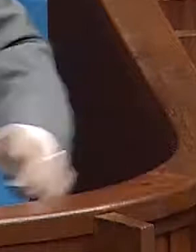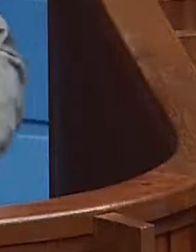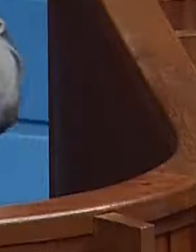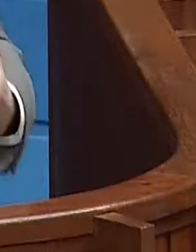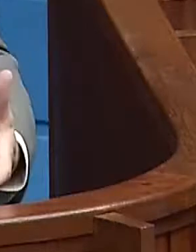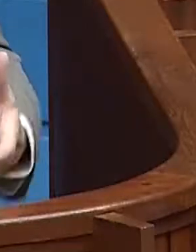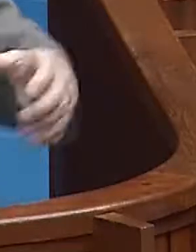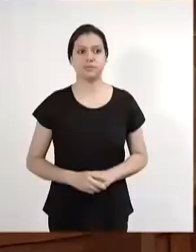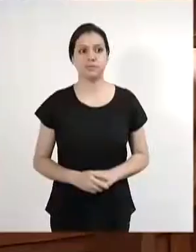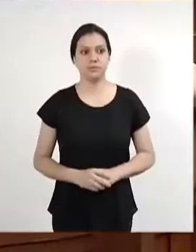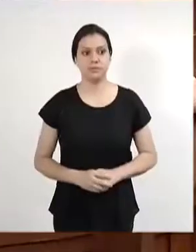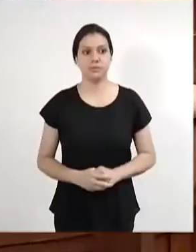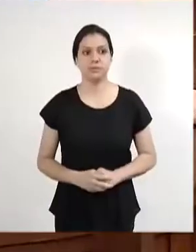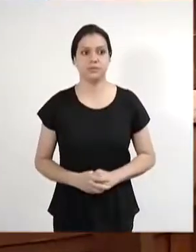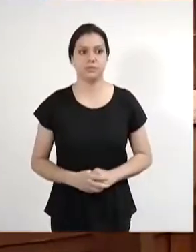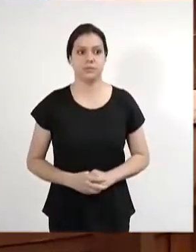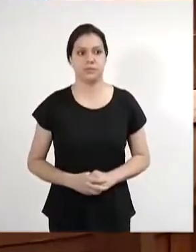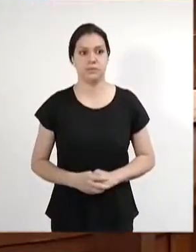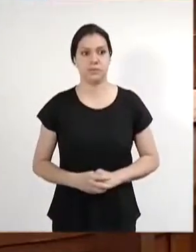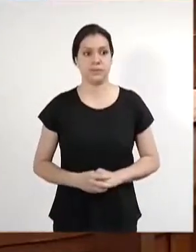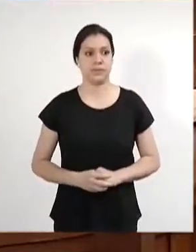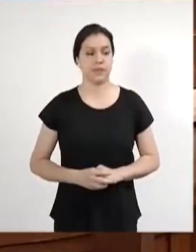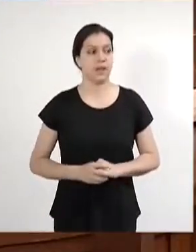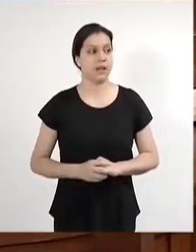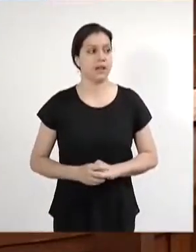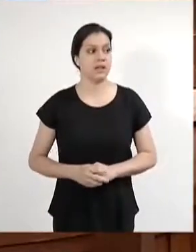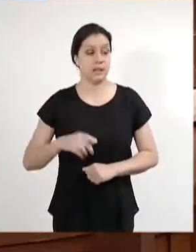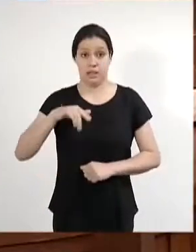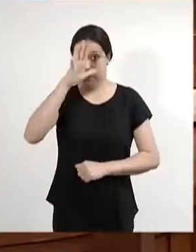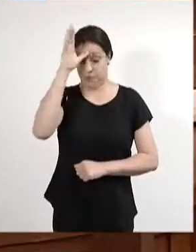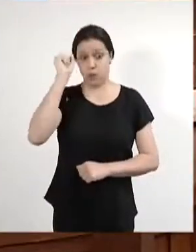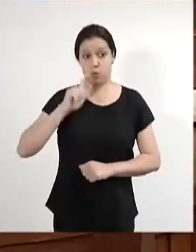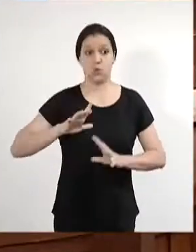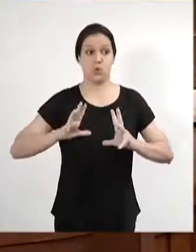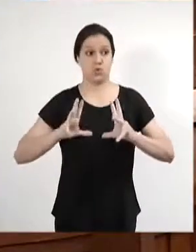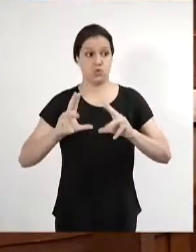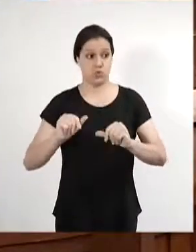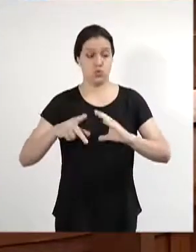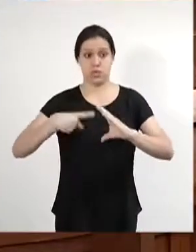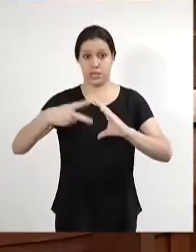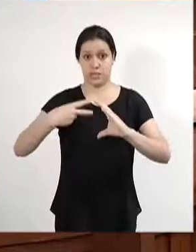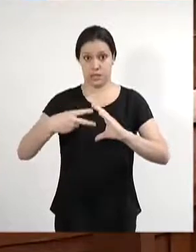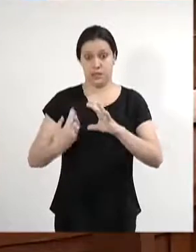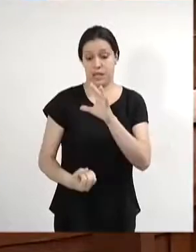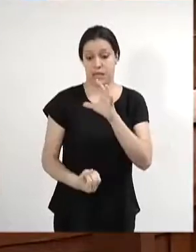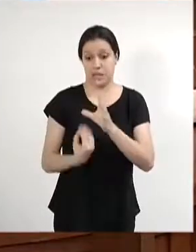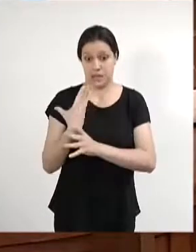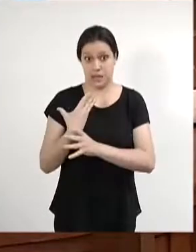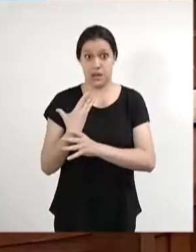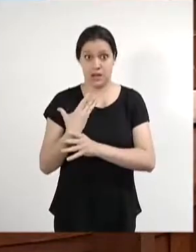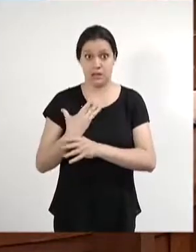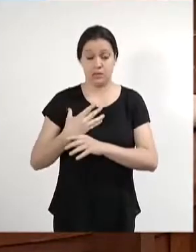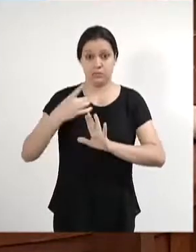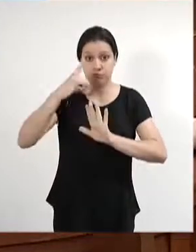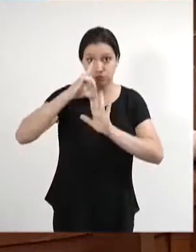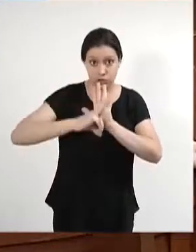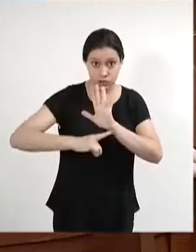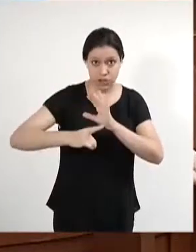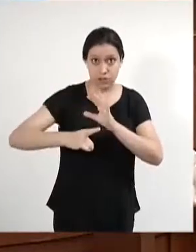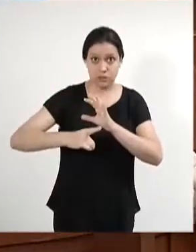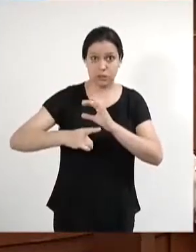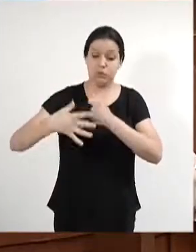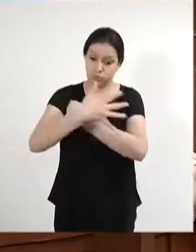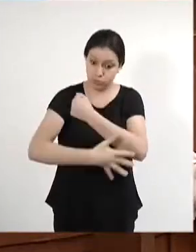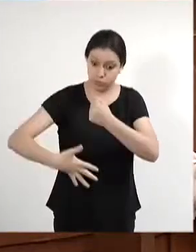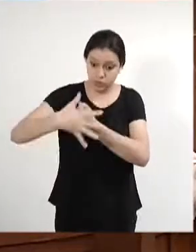câmaras que criaram as frentes municipais em defesa do direito da pessoa idosa. Junto com a